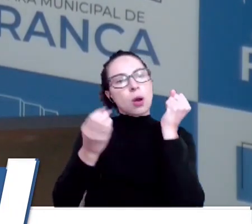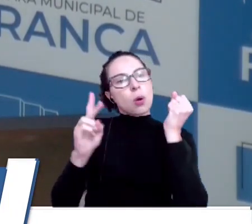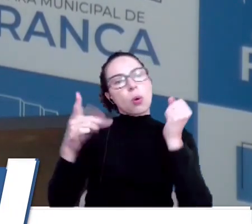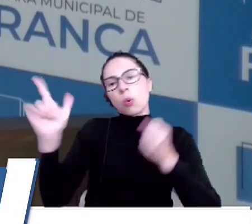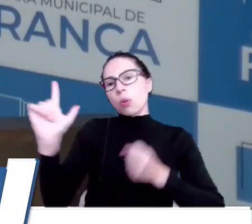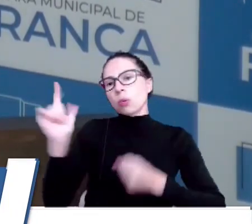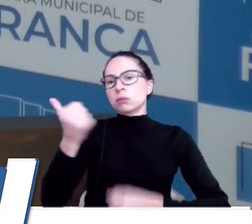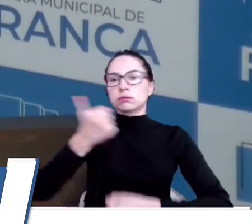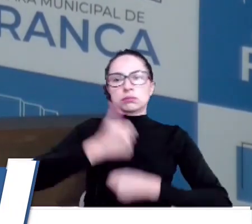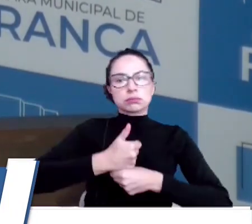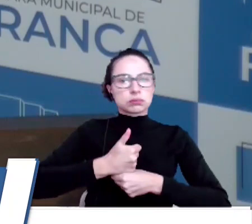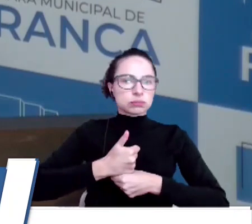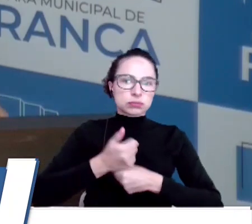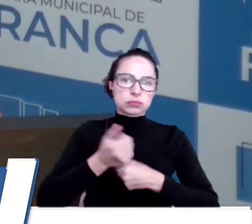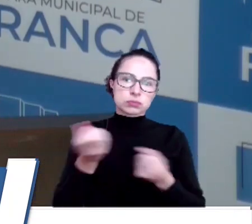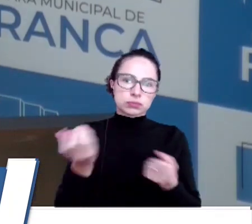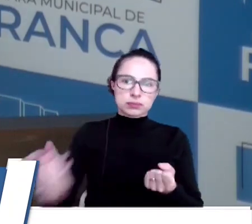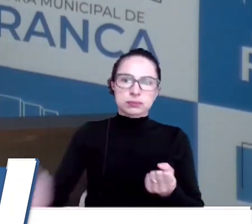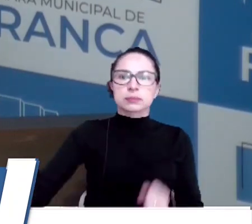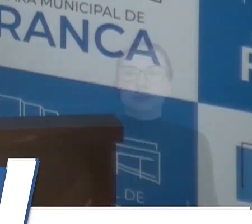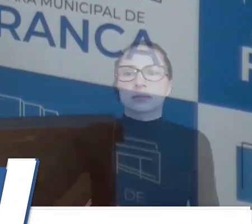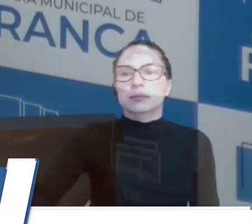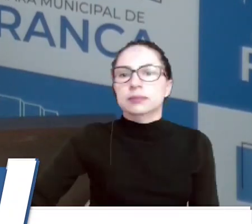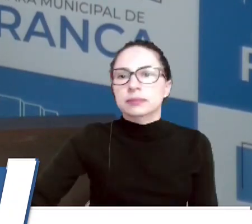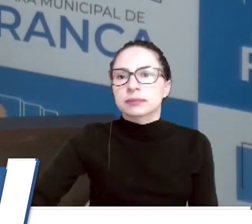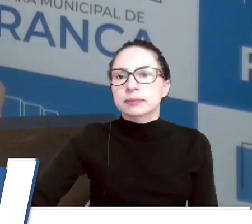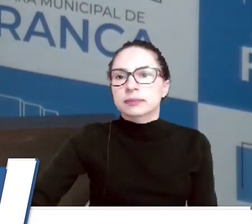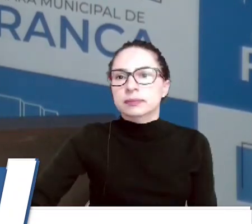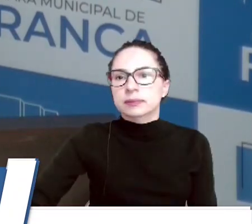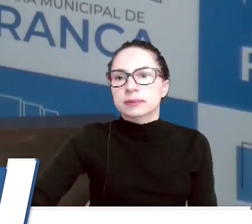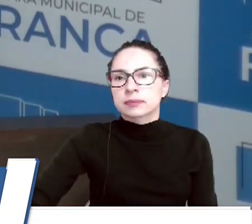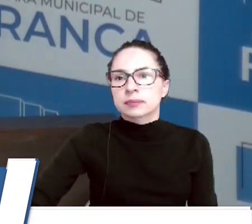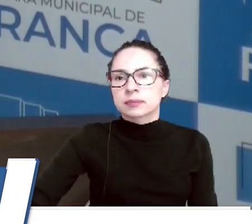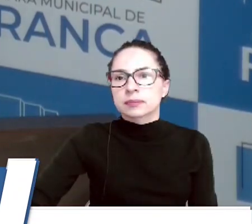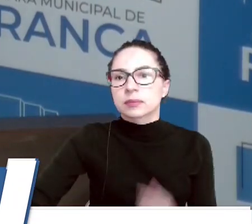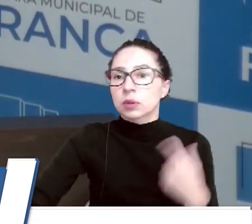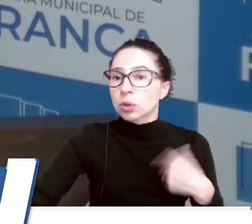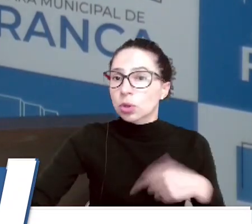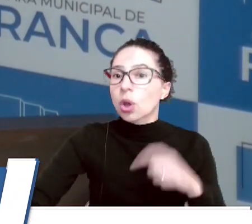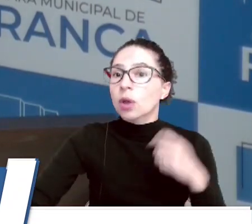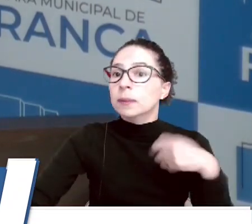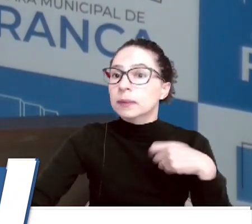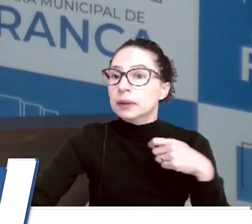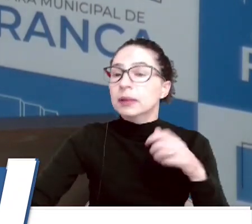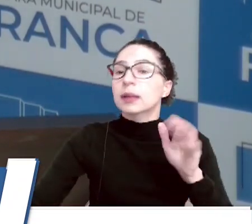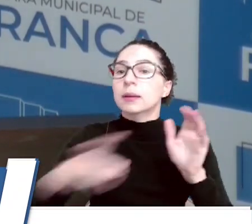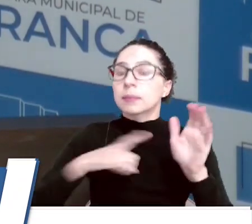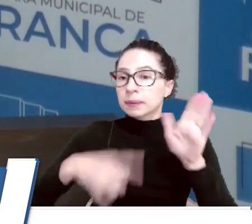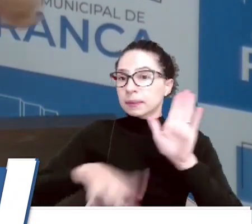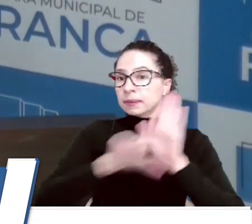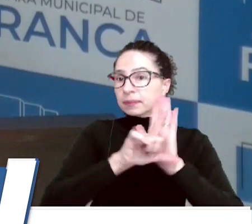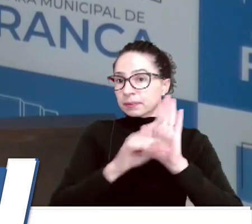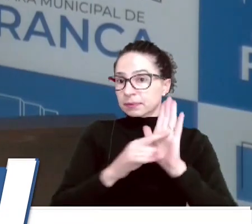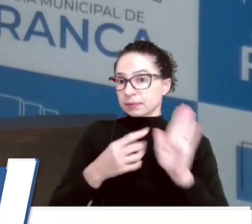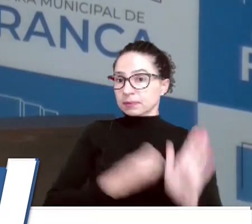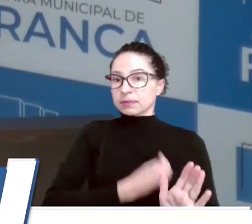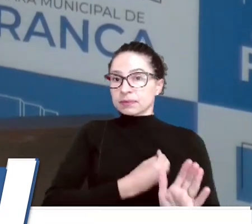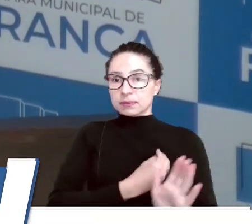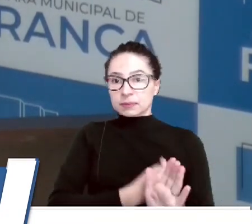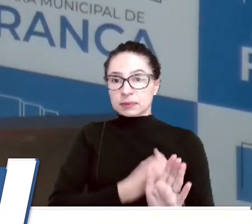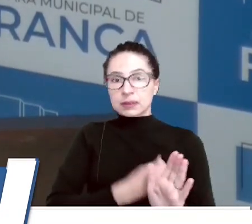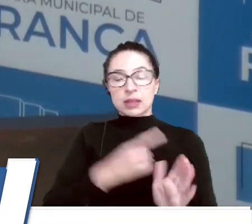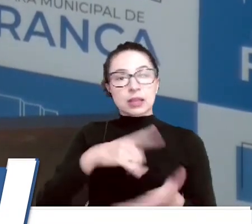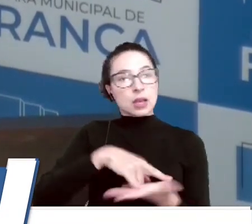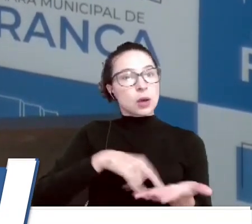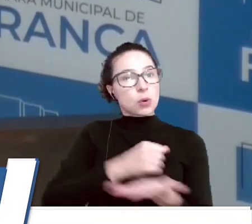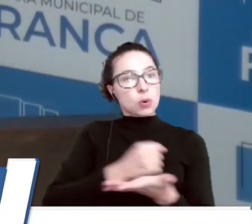sucedê-la ou substituí-la. Ou seja, nós temos uma lei em vigor que lastreou um contrato que